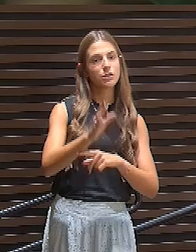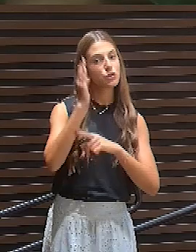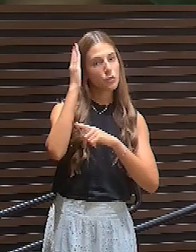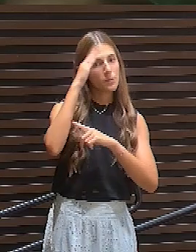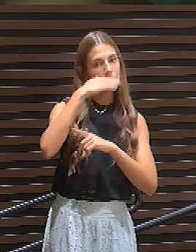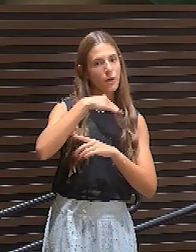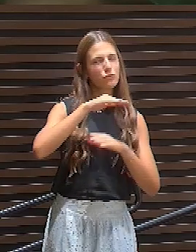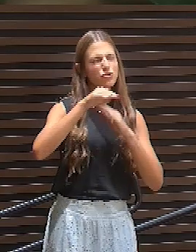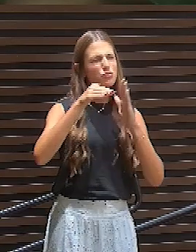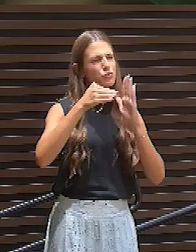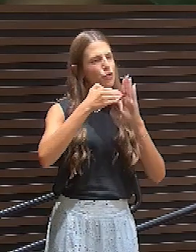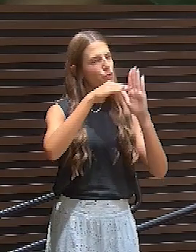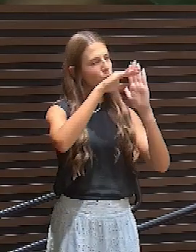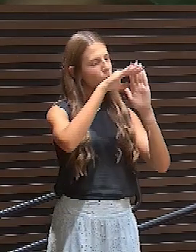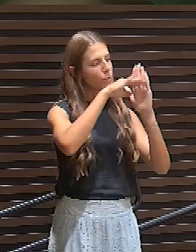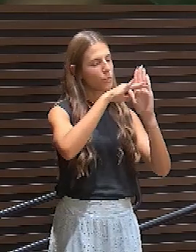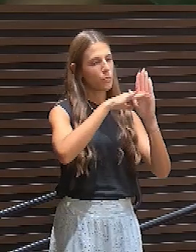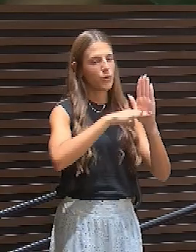seu coração.